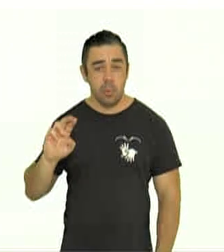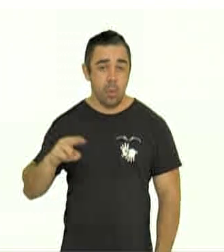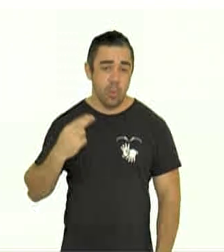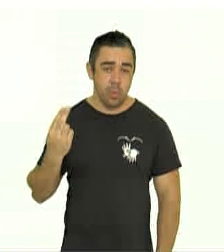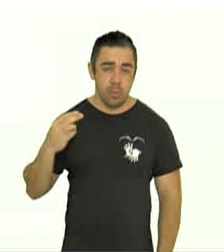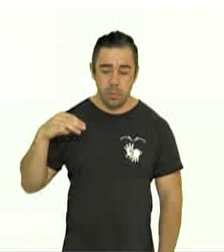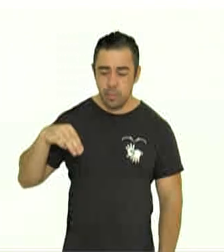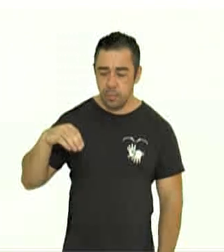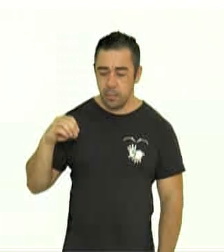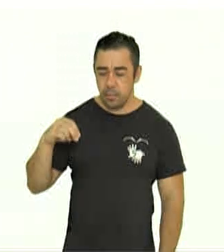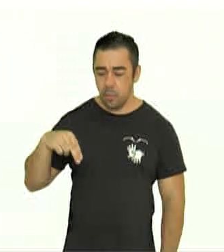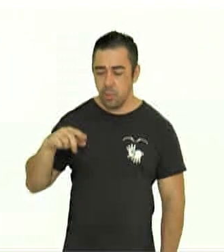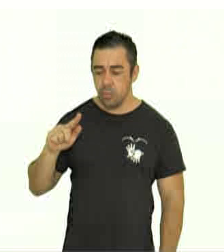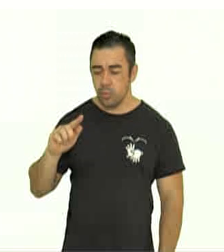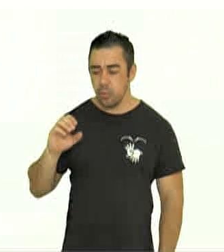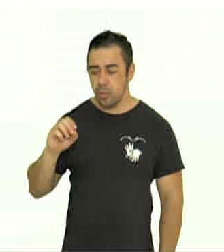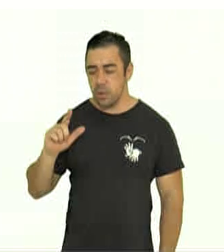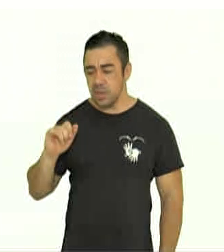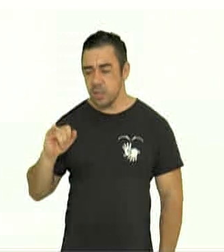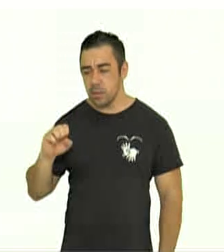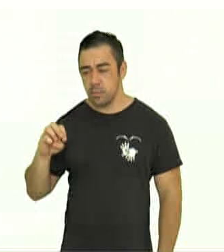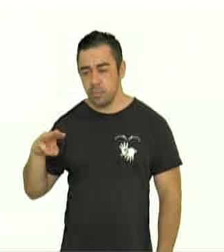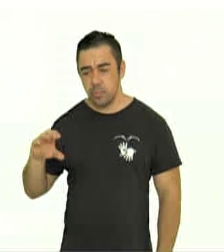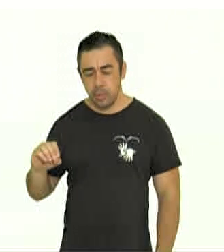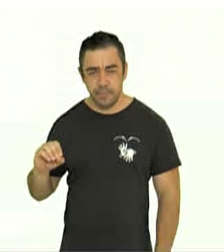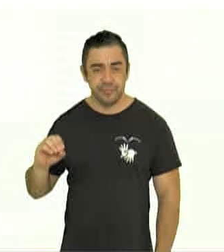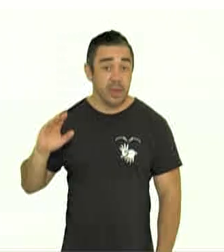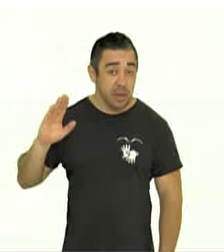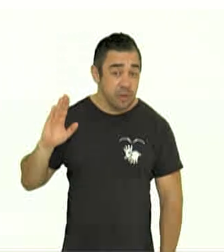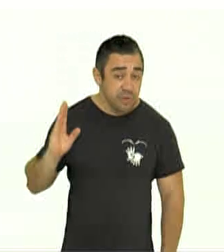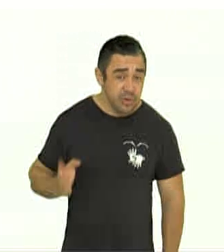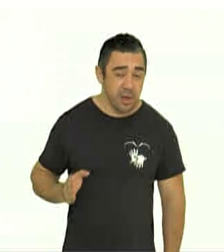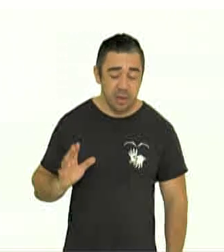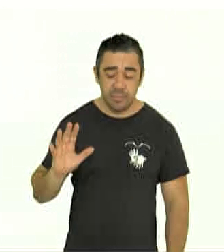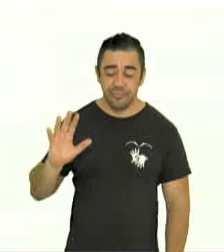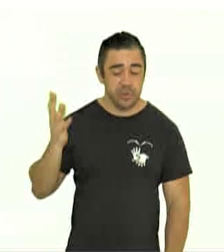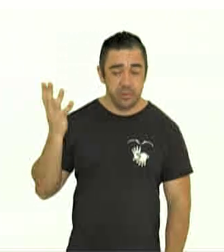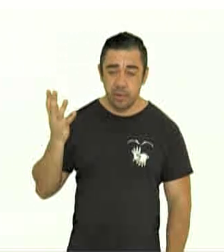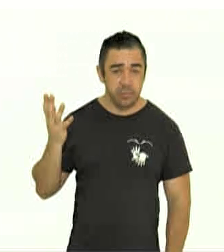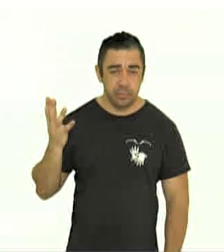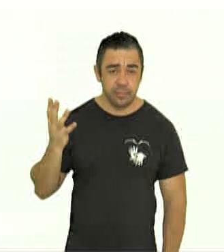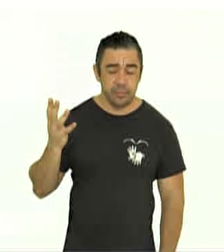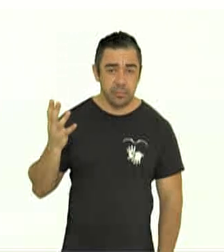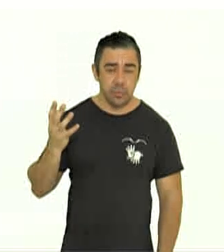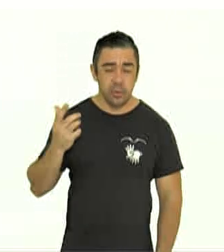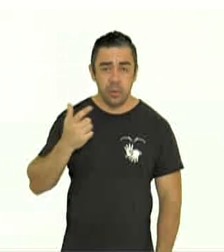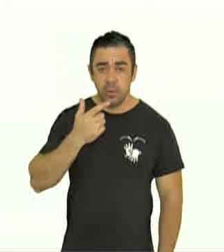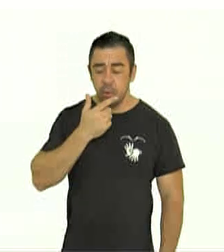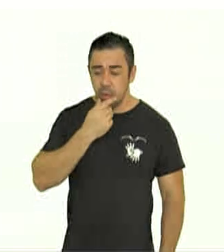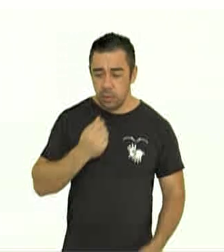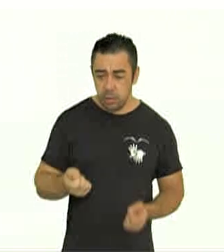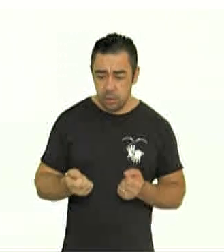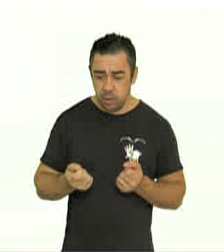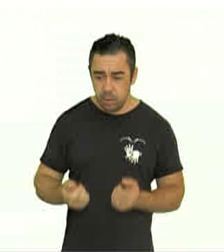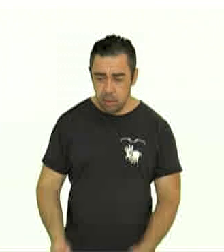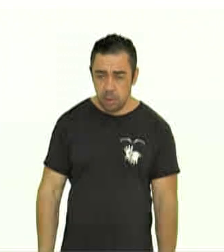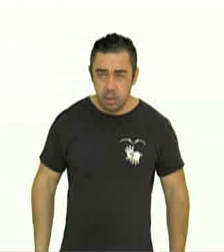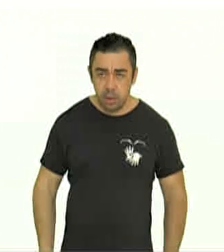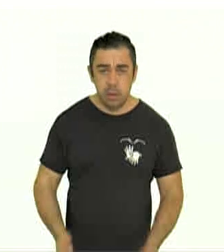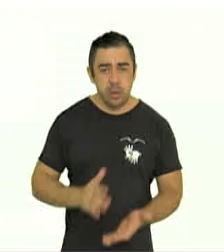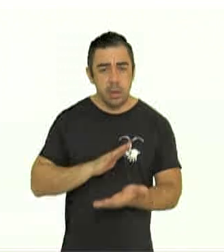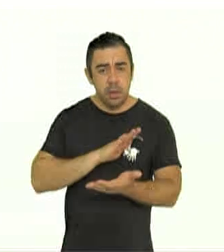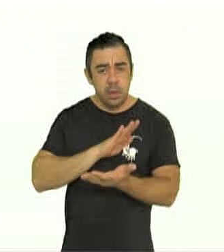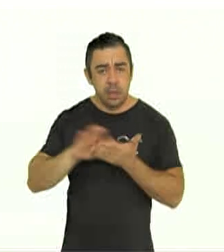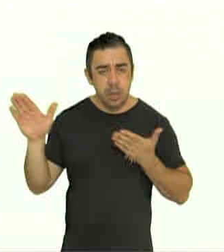mongolismo, objeto do trabalho. Era como se já tivesse acontecido. Largou as mãos da mulher e saiu abrupto do